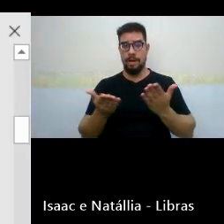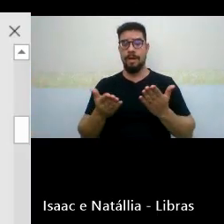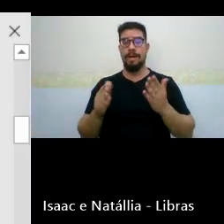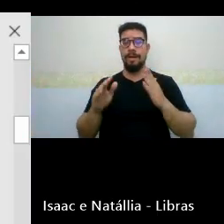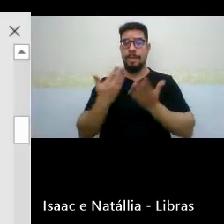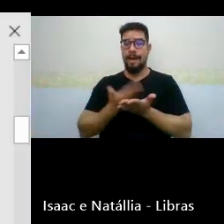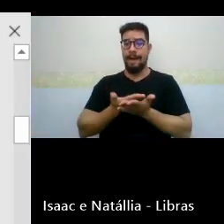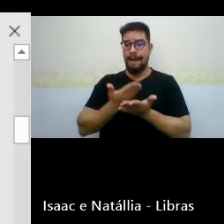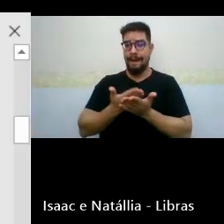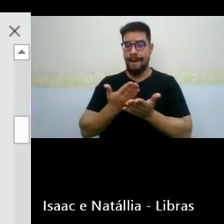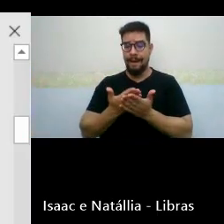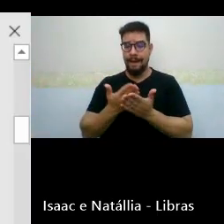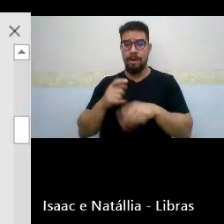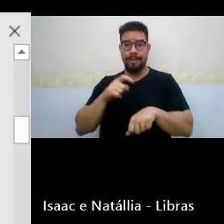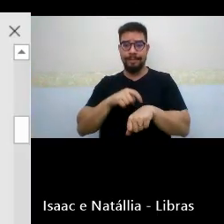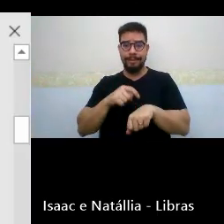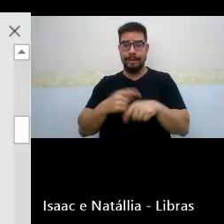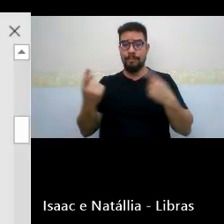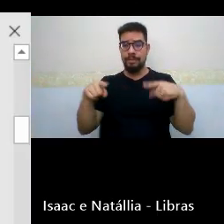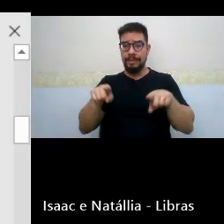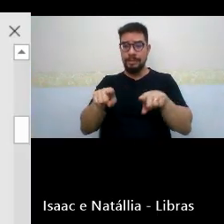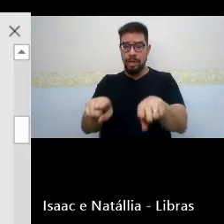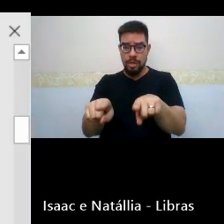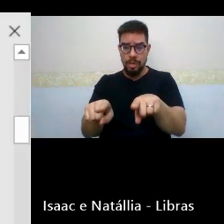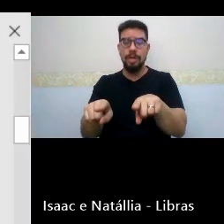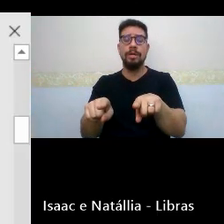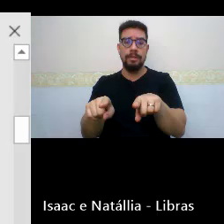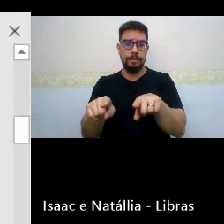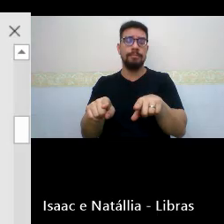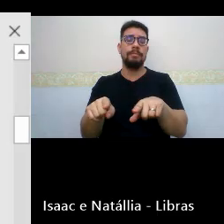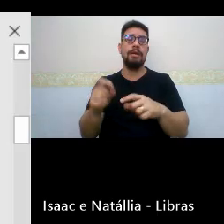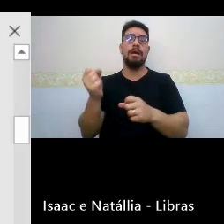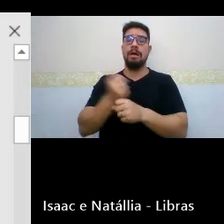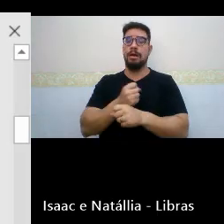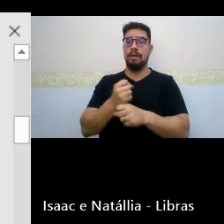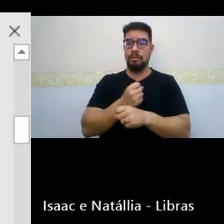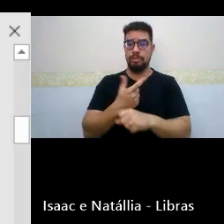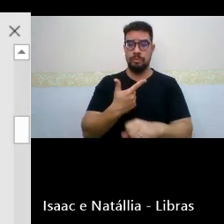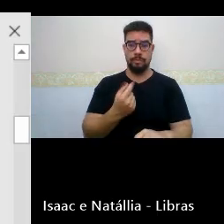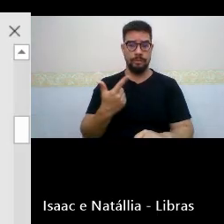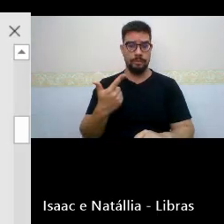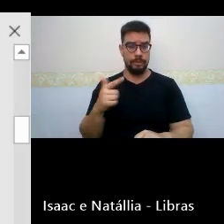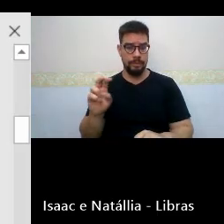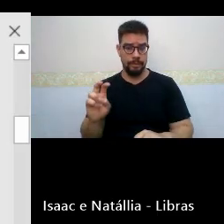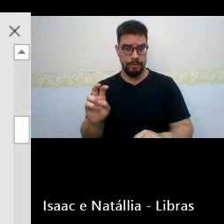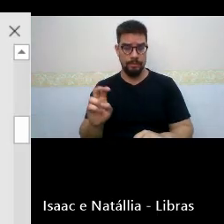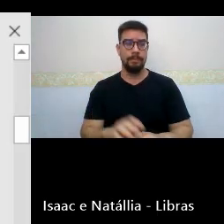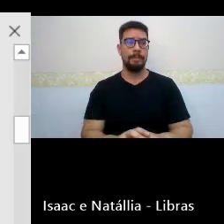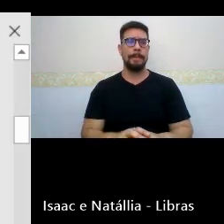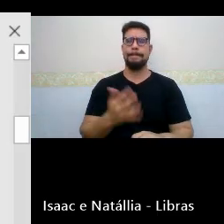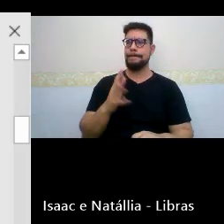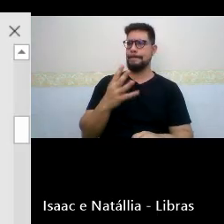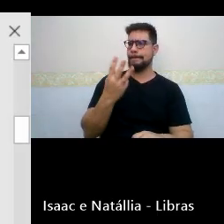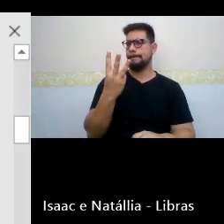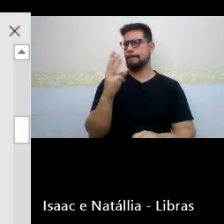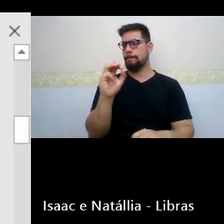Nós estamos no ano de 2025. Há 30 anos